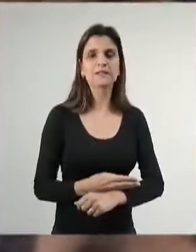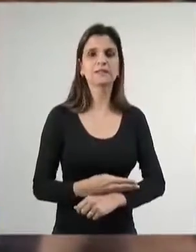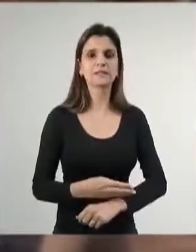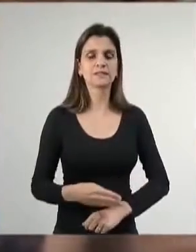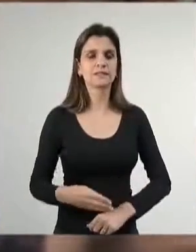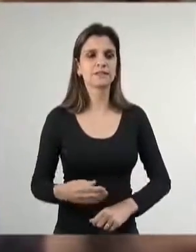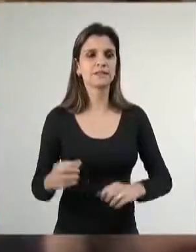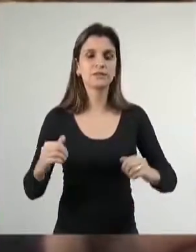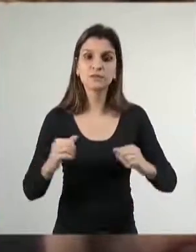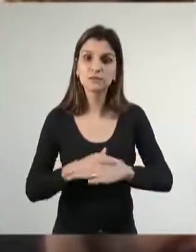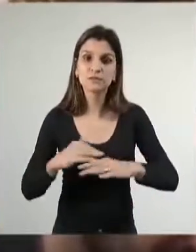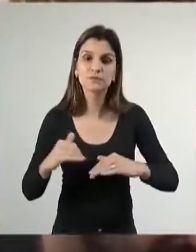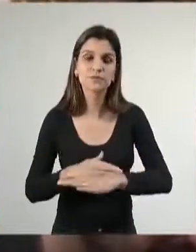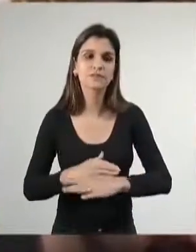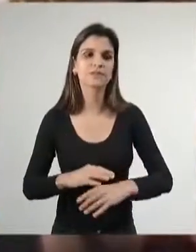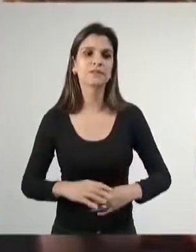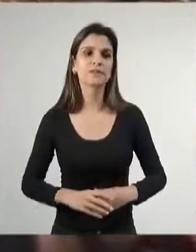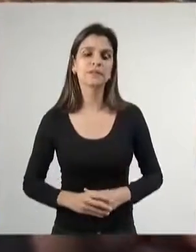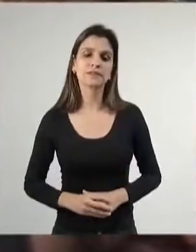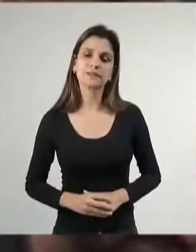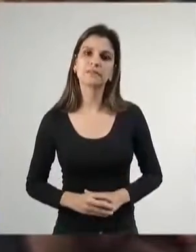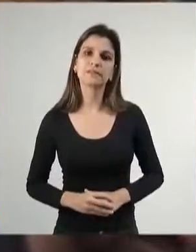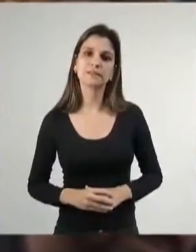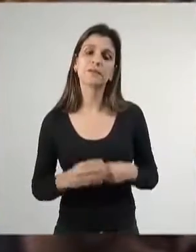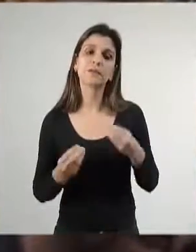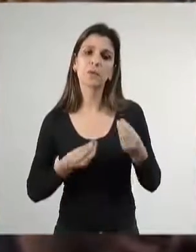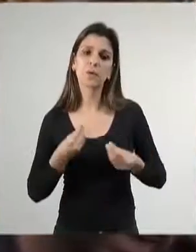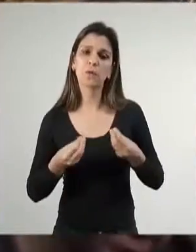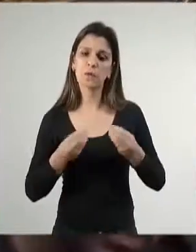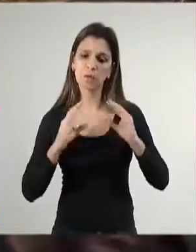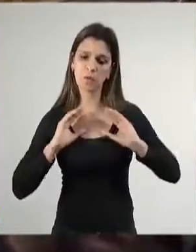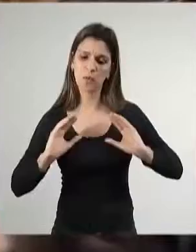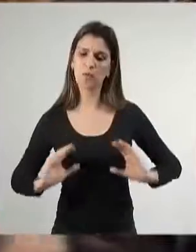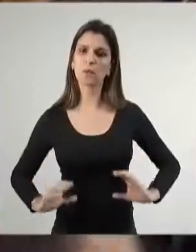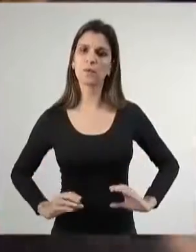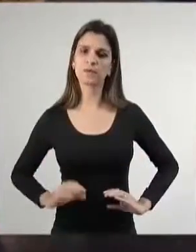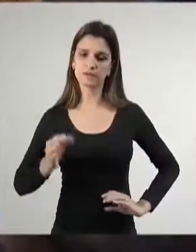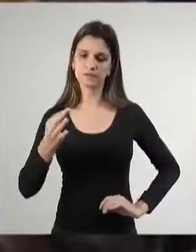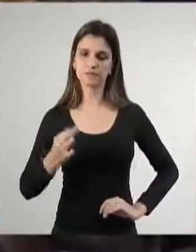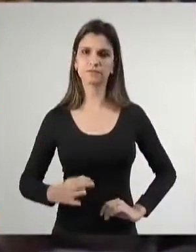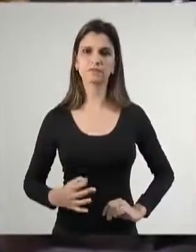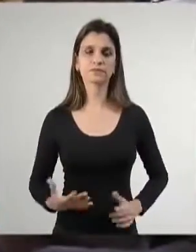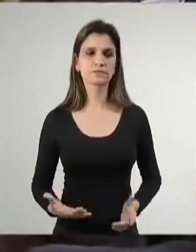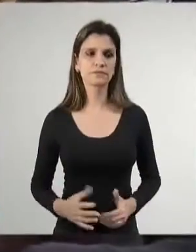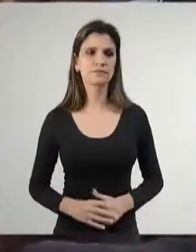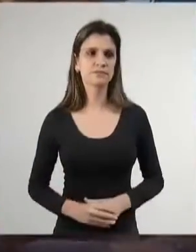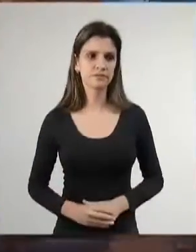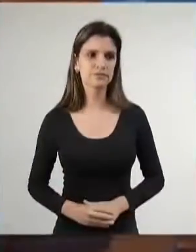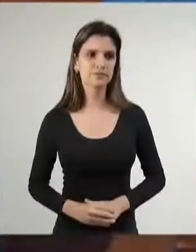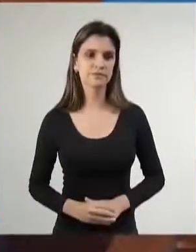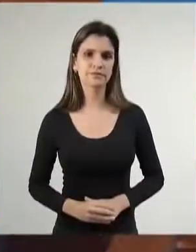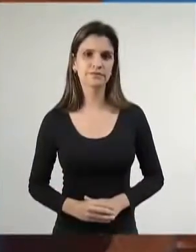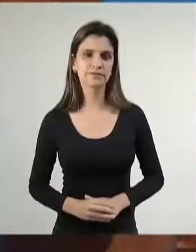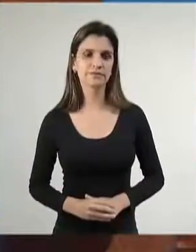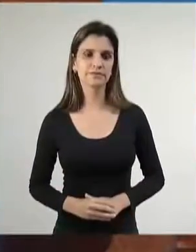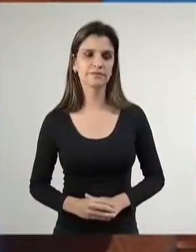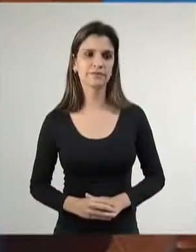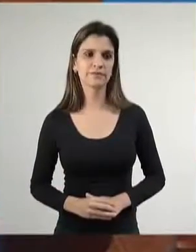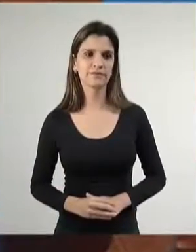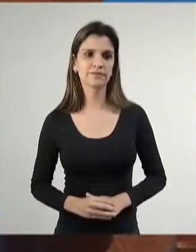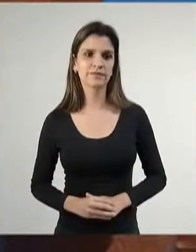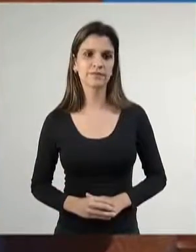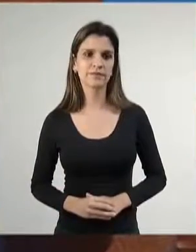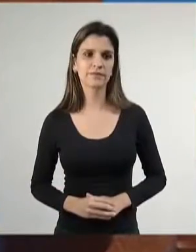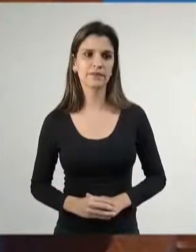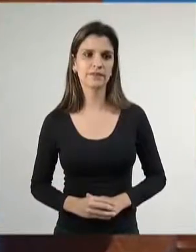saber como devem fazer, como devem se comportar, porque eles formam essa nova geração que